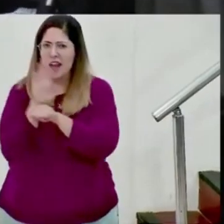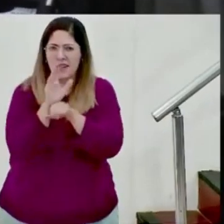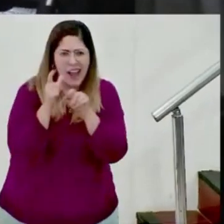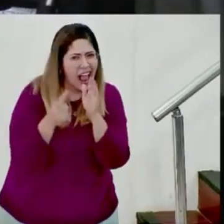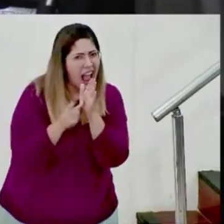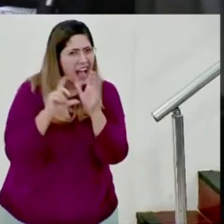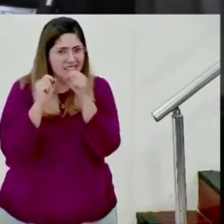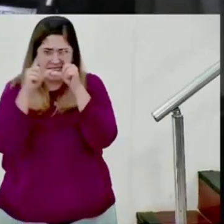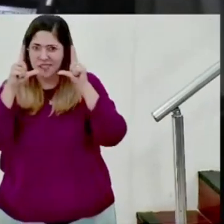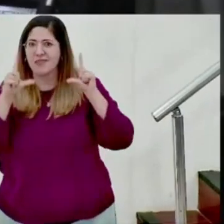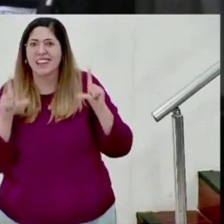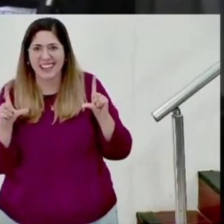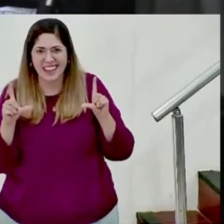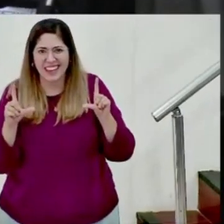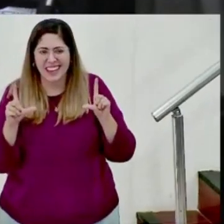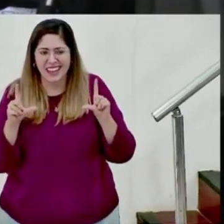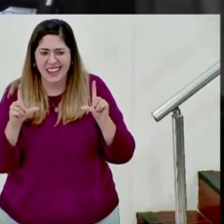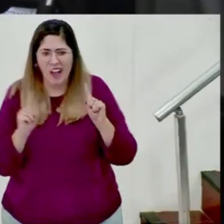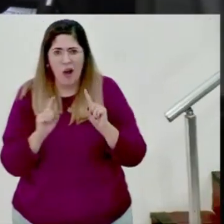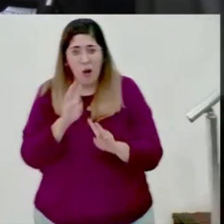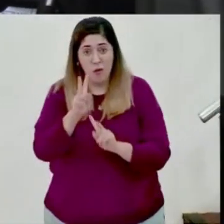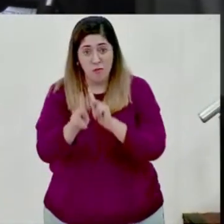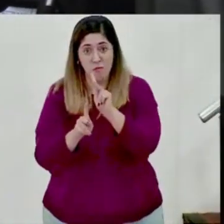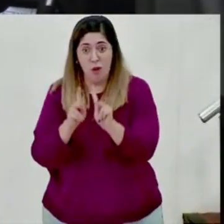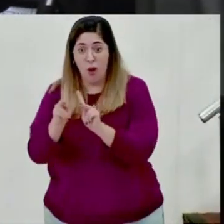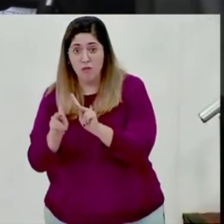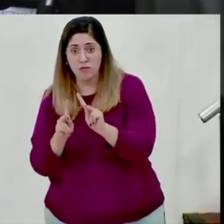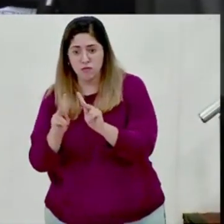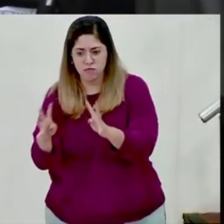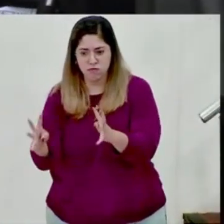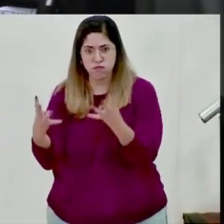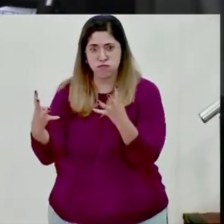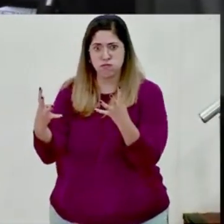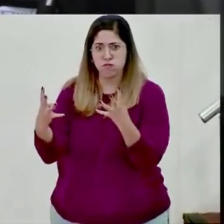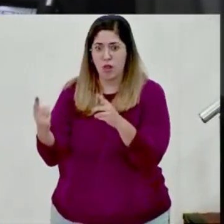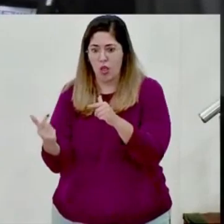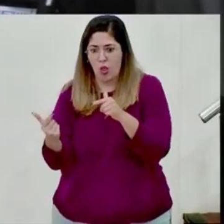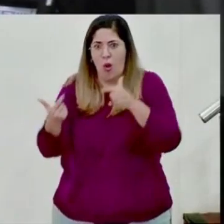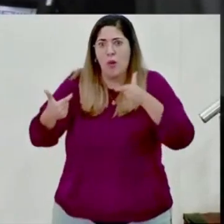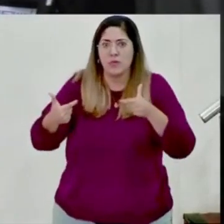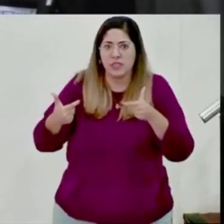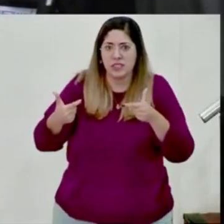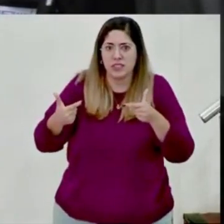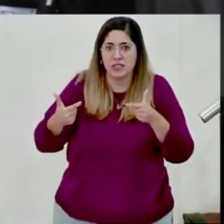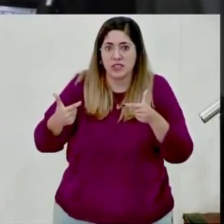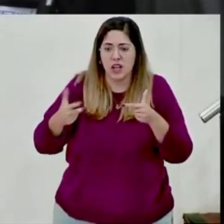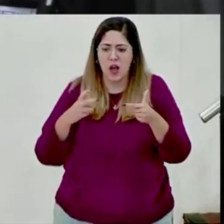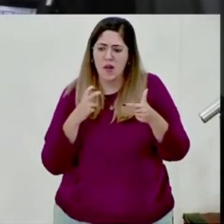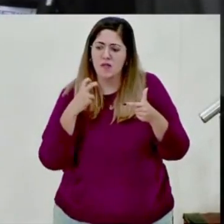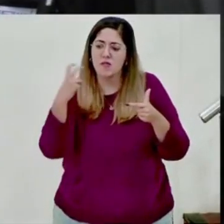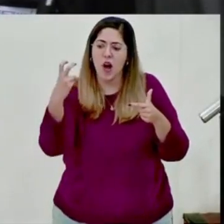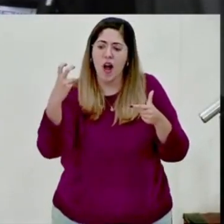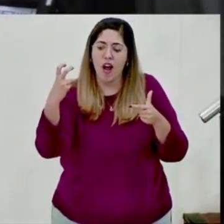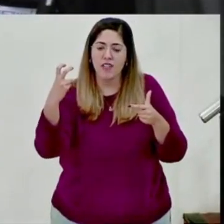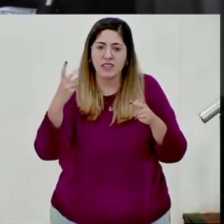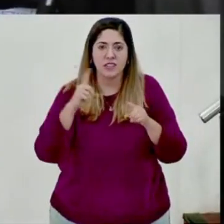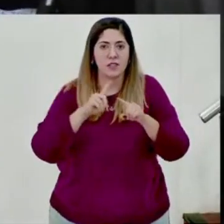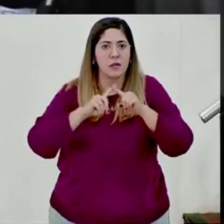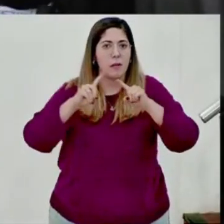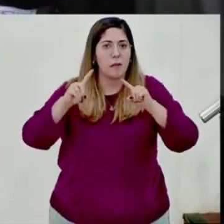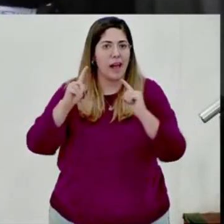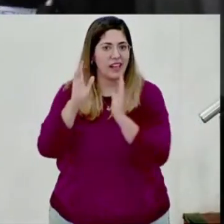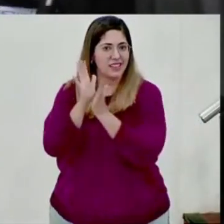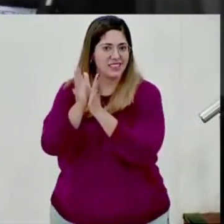antemanhã. Bramam nações, como os assírios. Reinos se abalam, ele faz ouvir a sua voz e a terra se dissolve.